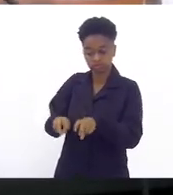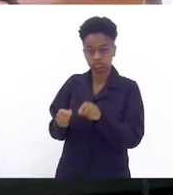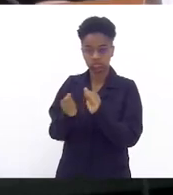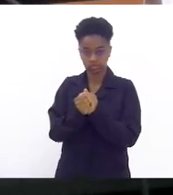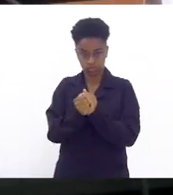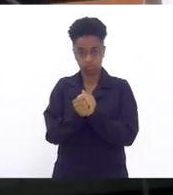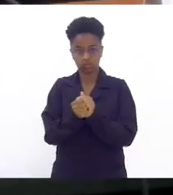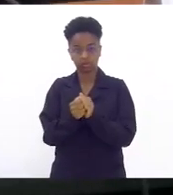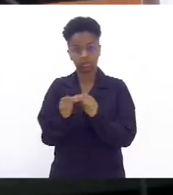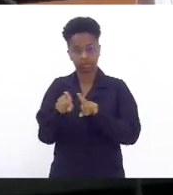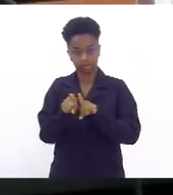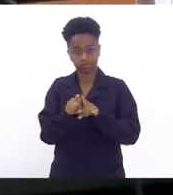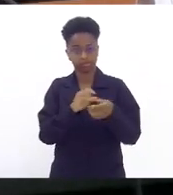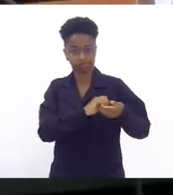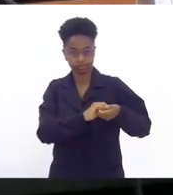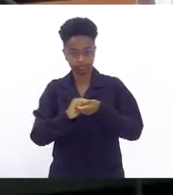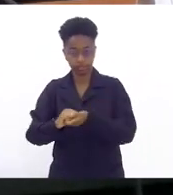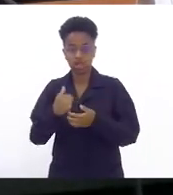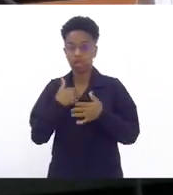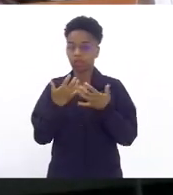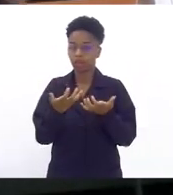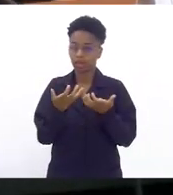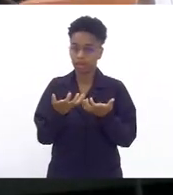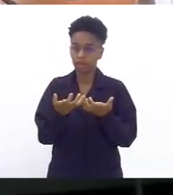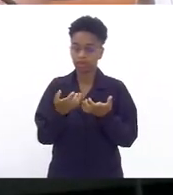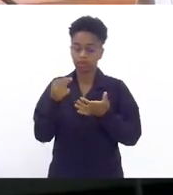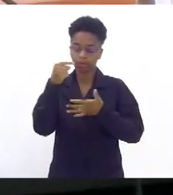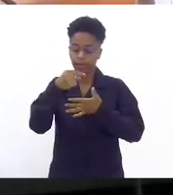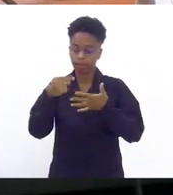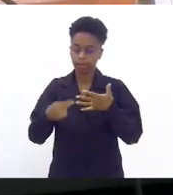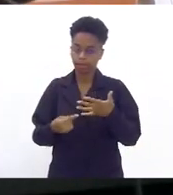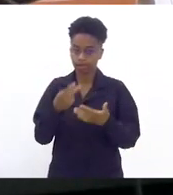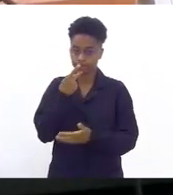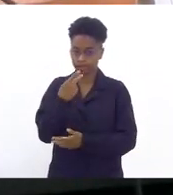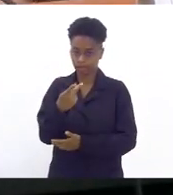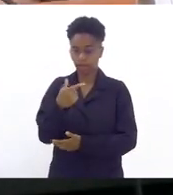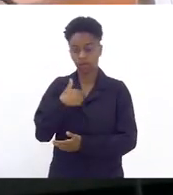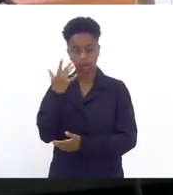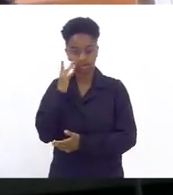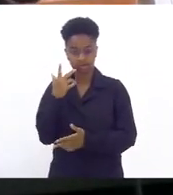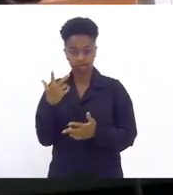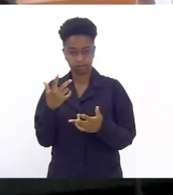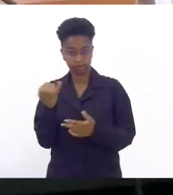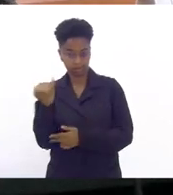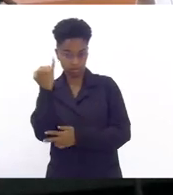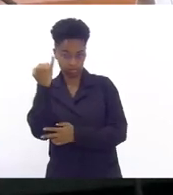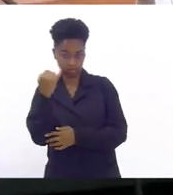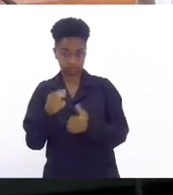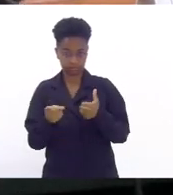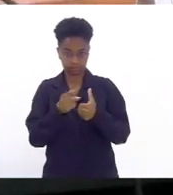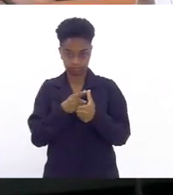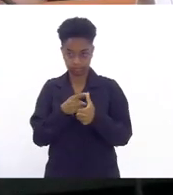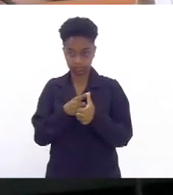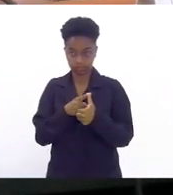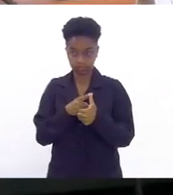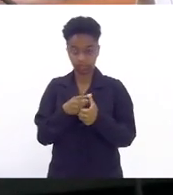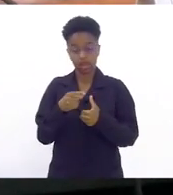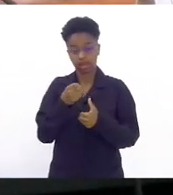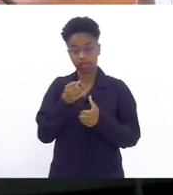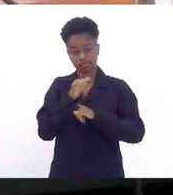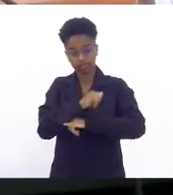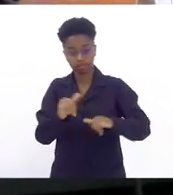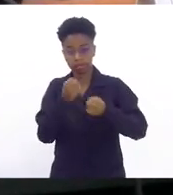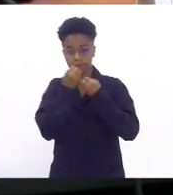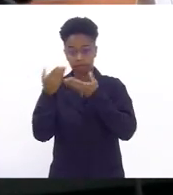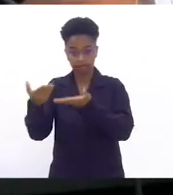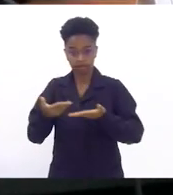breve saudação eu queria que colocar algumas questões que eu penso que são importantes a primeira delas é da boas-vindas a todos